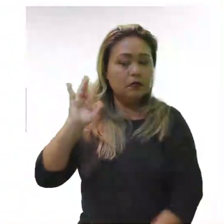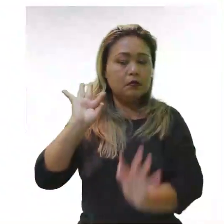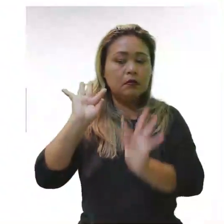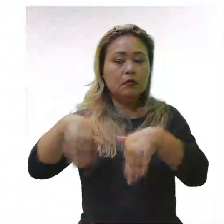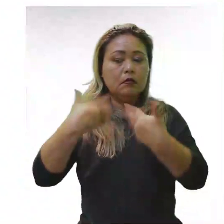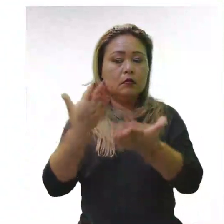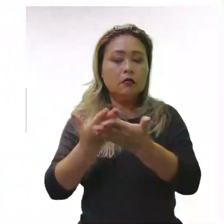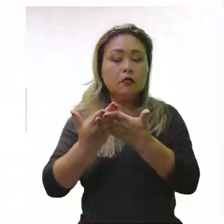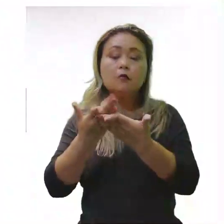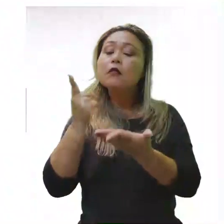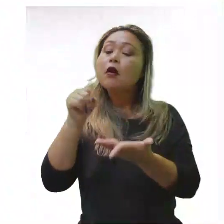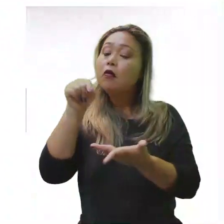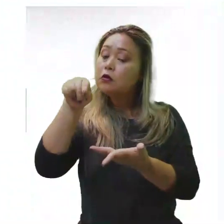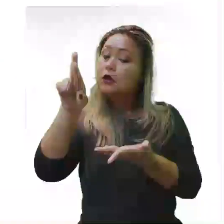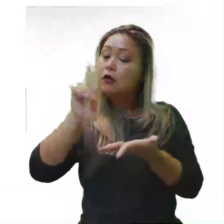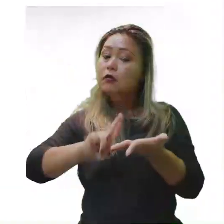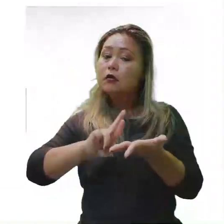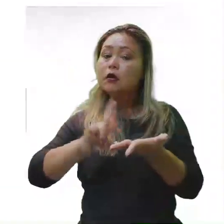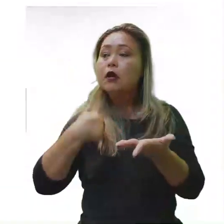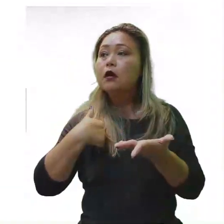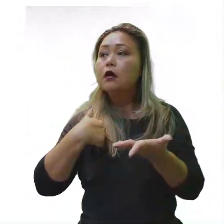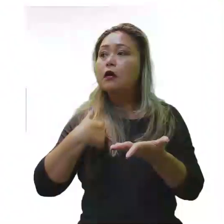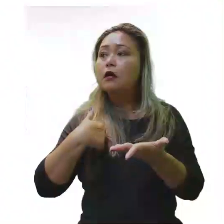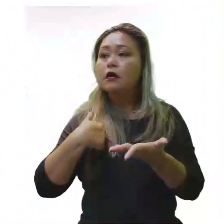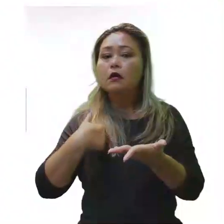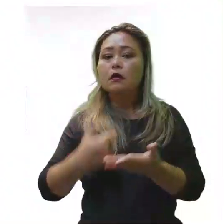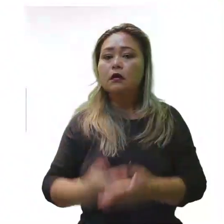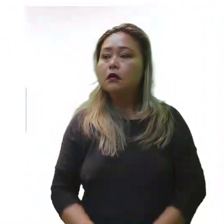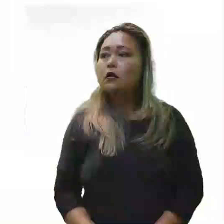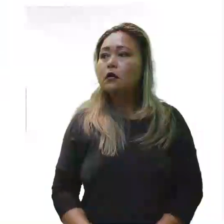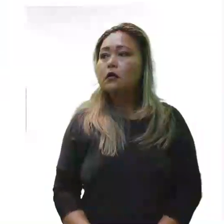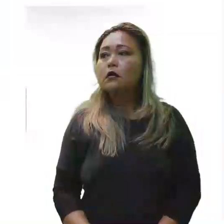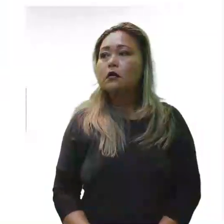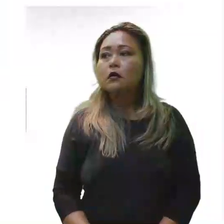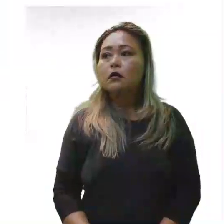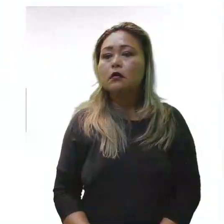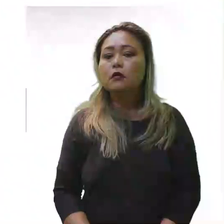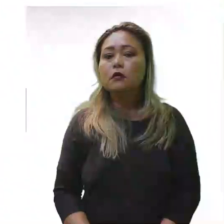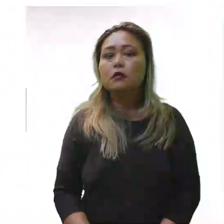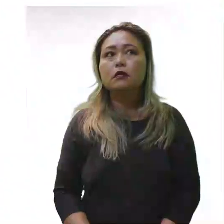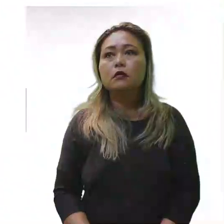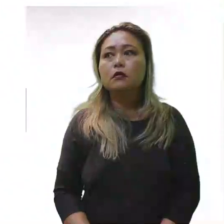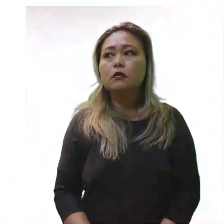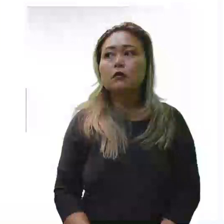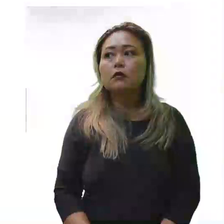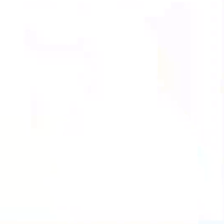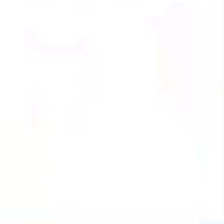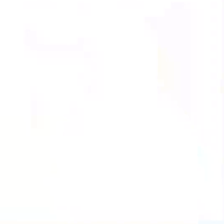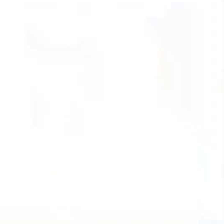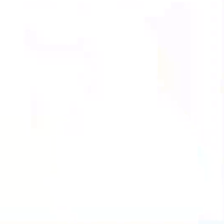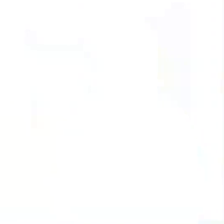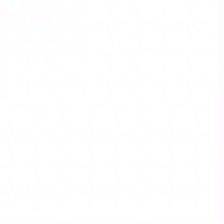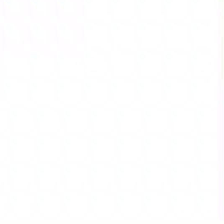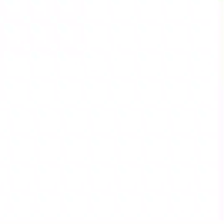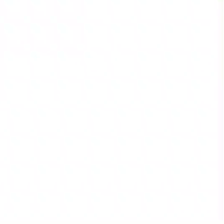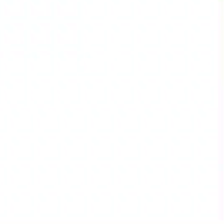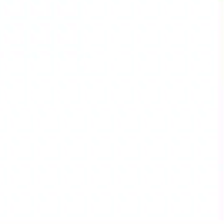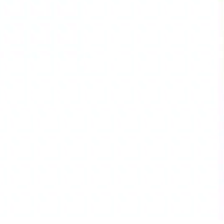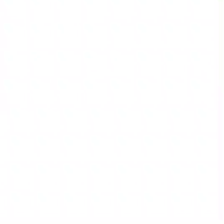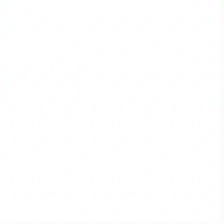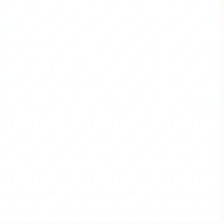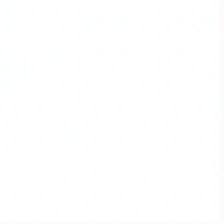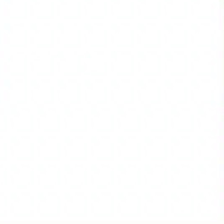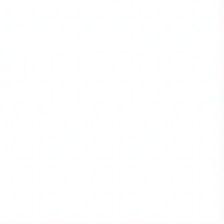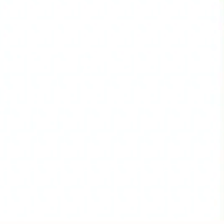aula vocês vão responder. Então, estudantes, o que vocês estão observando aí, né? Essa imagem